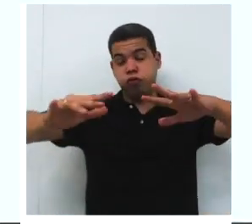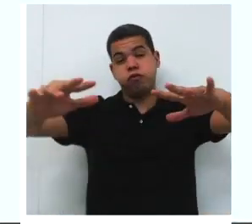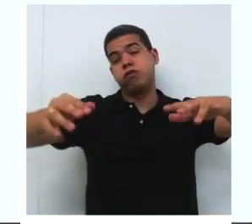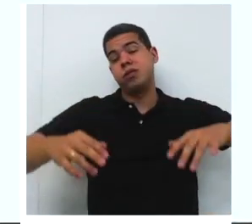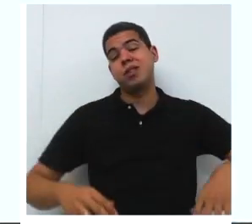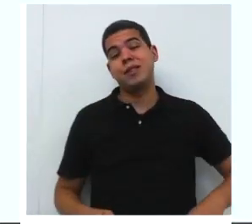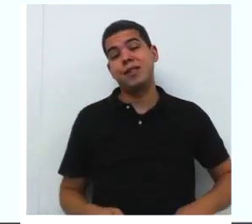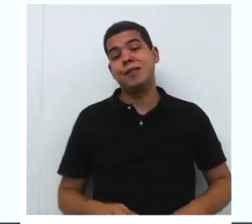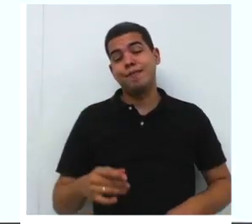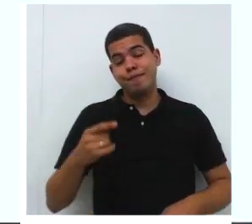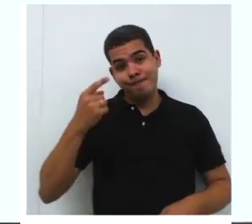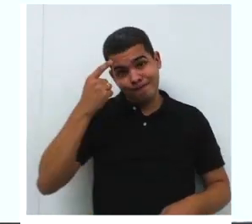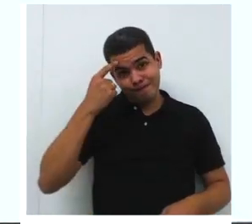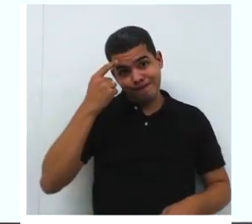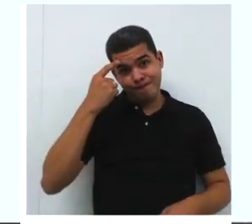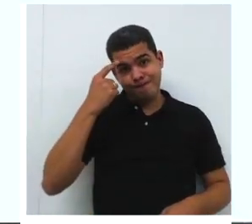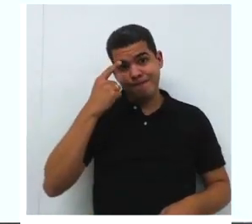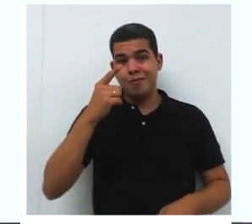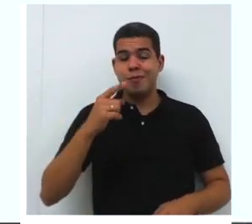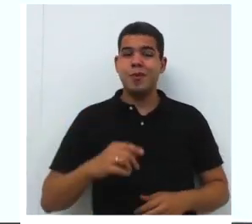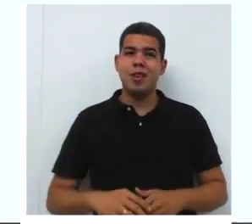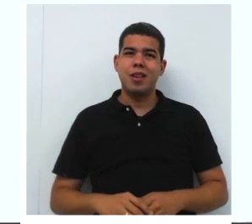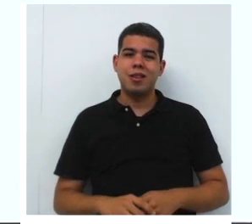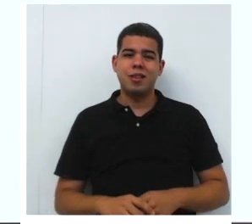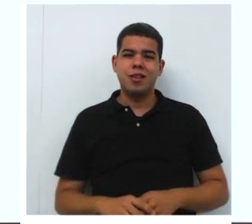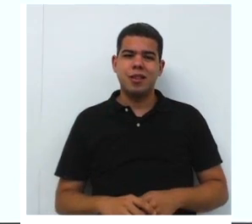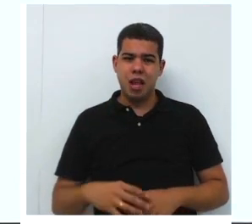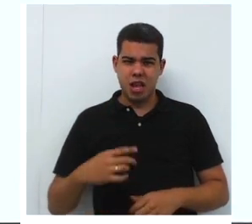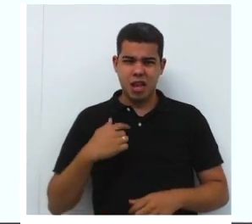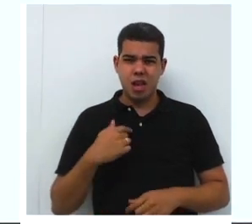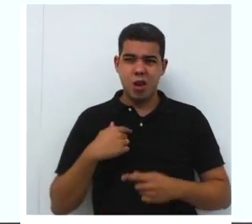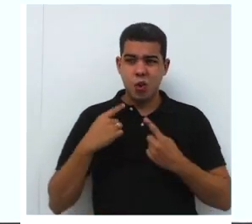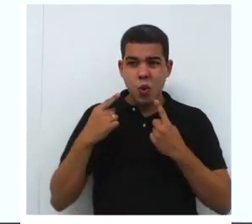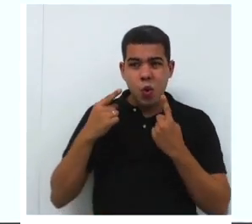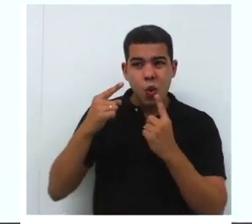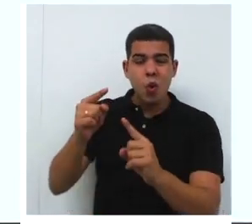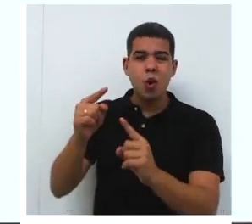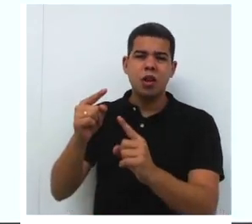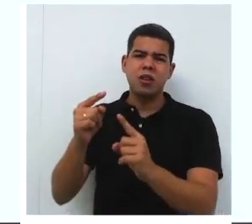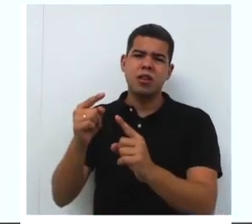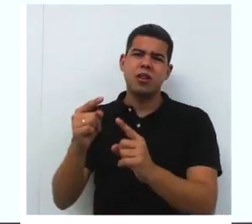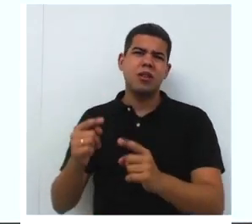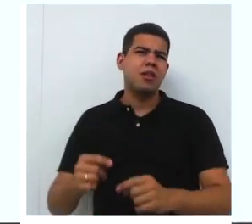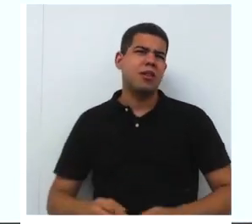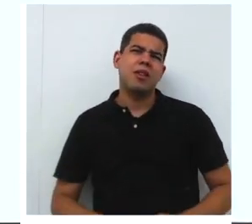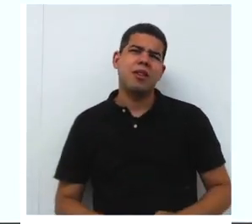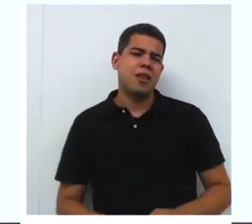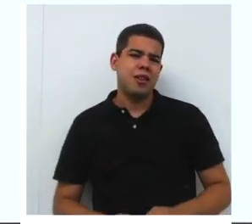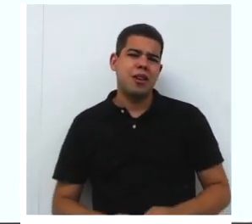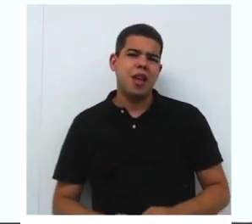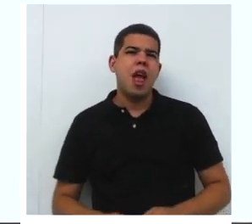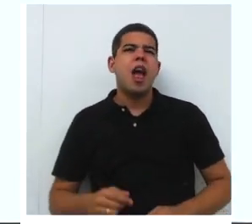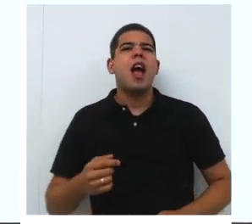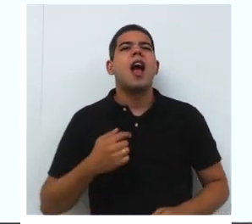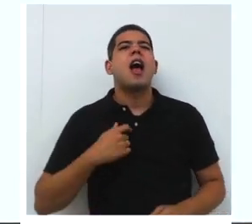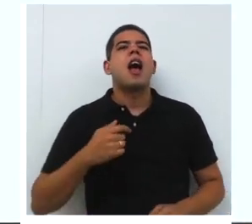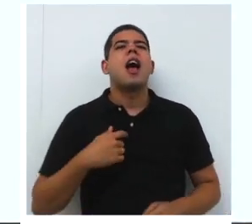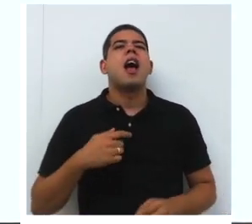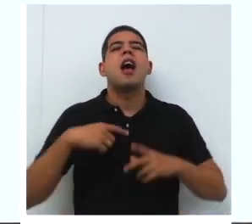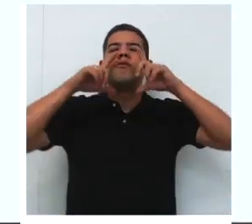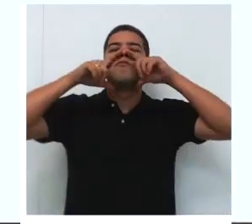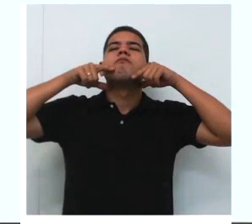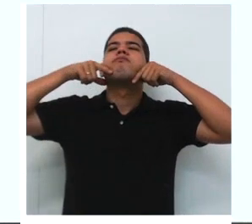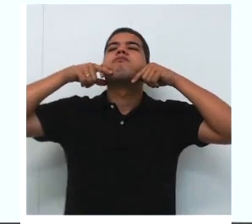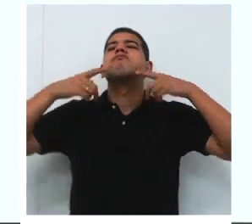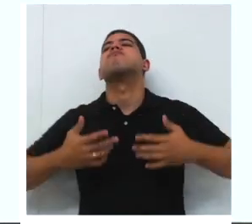nisso. Eu tenho o direito de fazer mal ao outro? E se eu estou aí de gaiato, aí de repente passa por